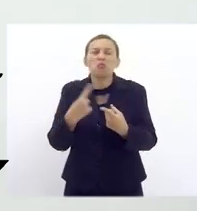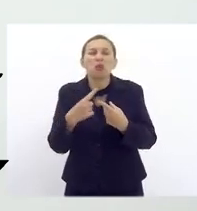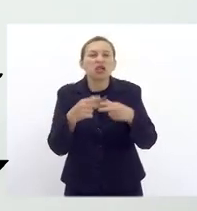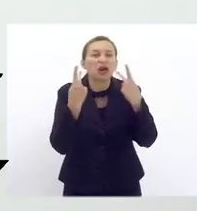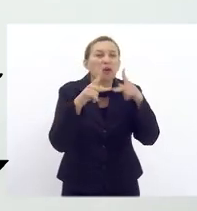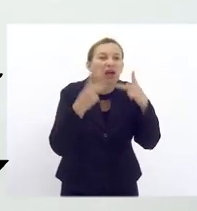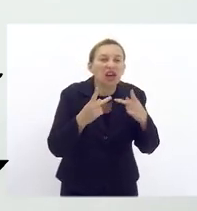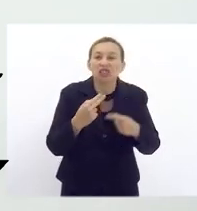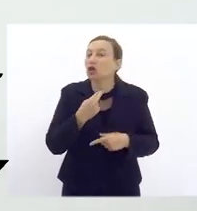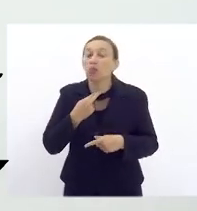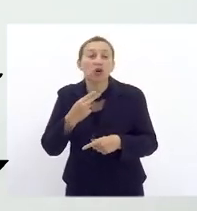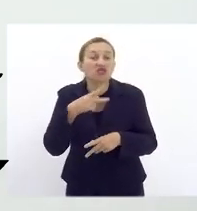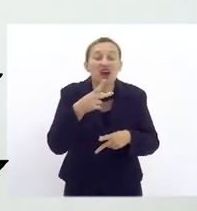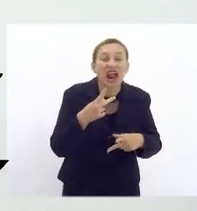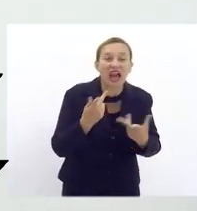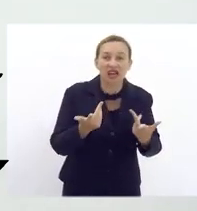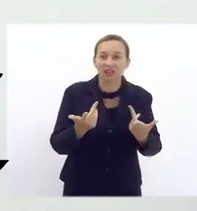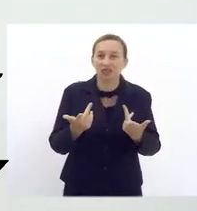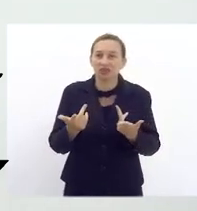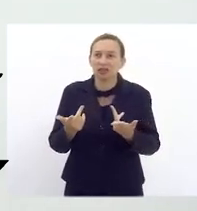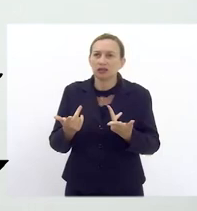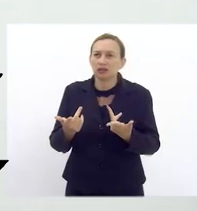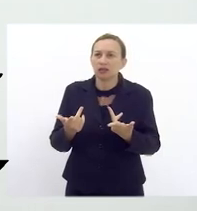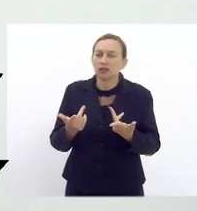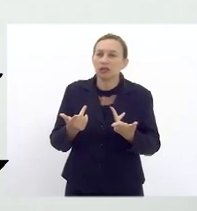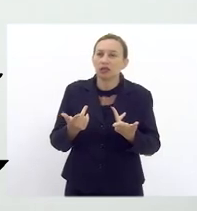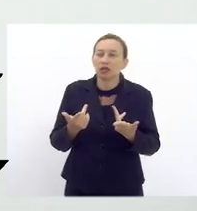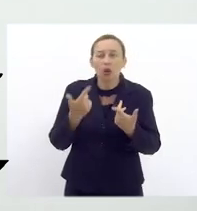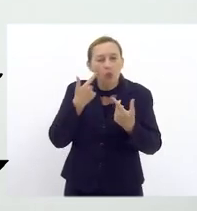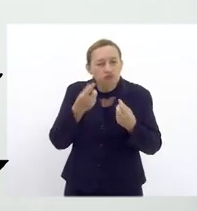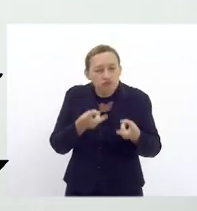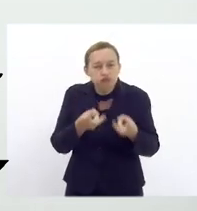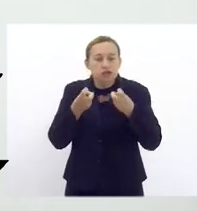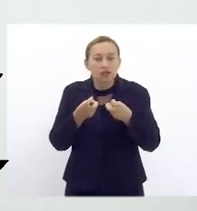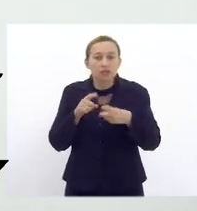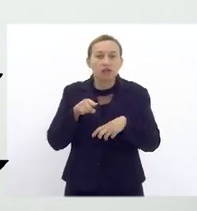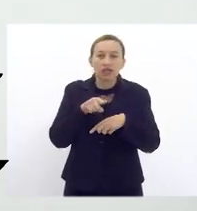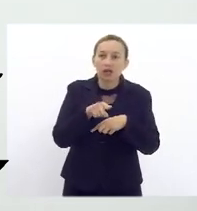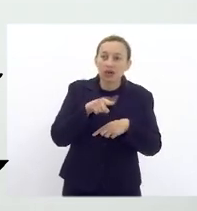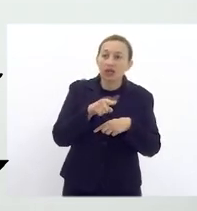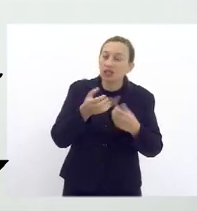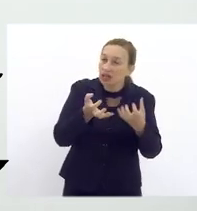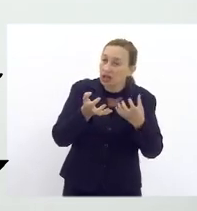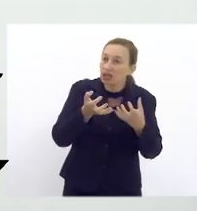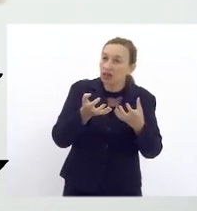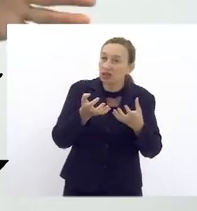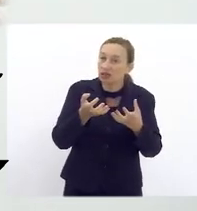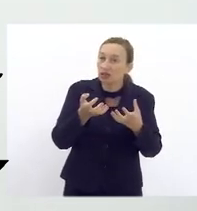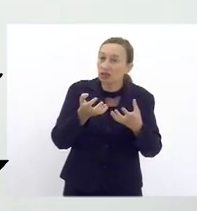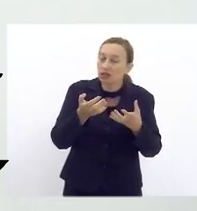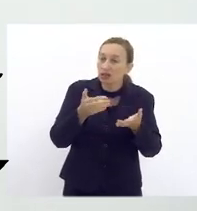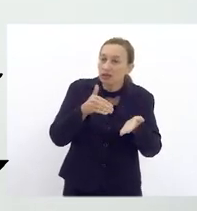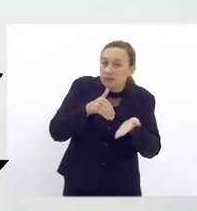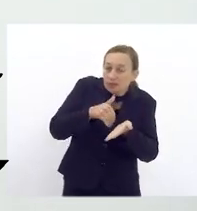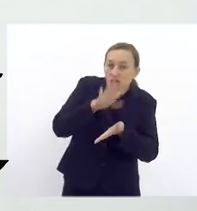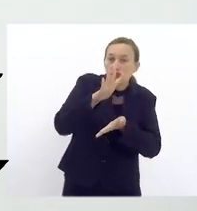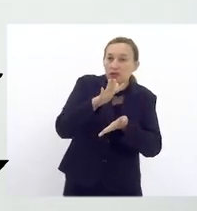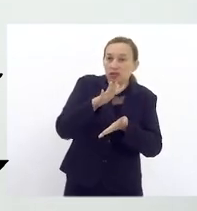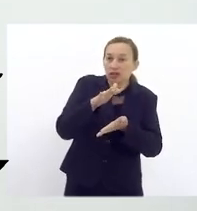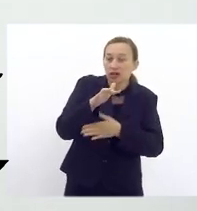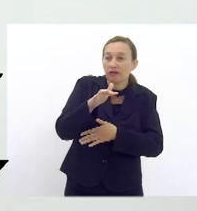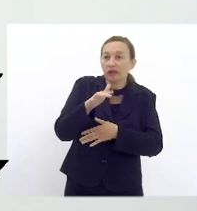aqui aqui você não pode falar isso tudo e aí eu percebi que eles estavam querendo me mandar ir embora daqui